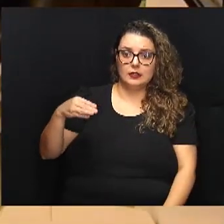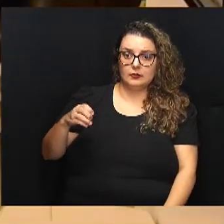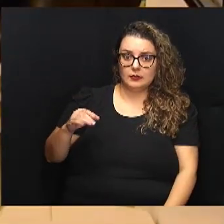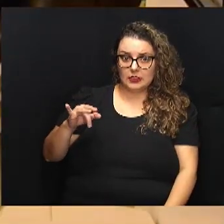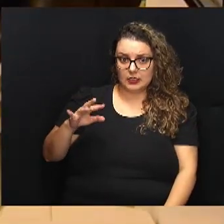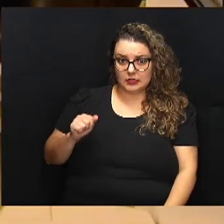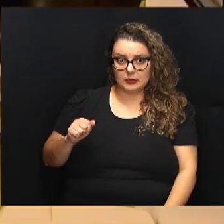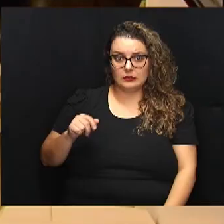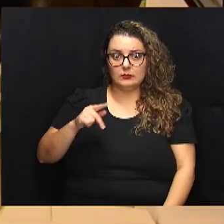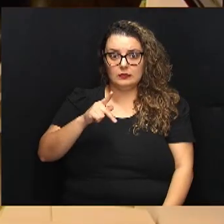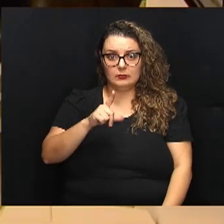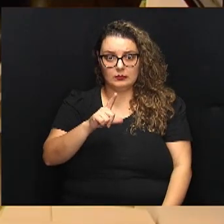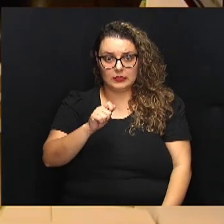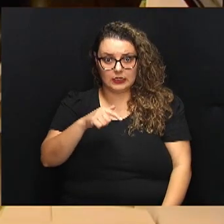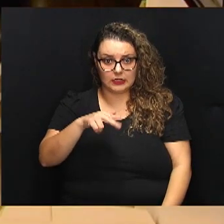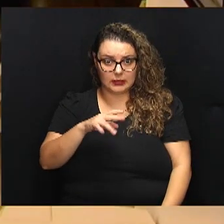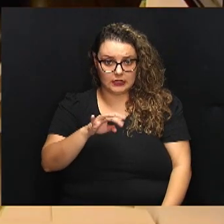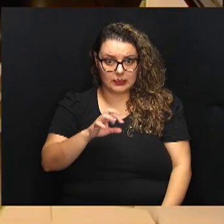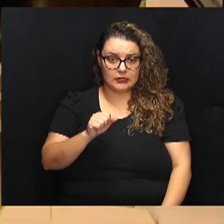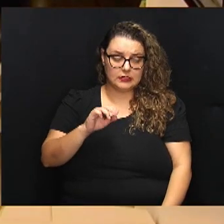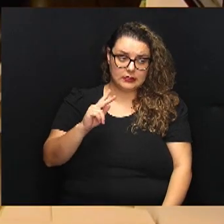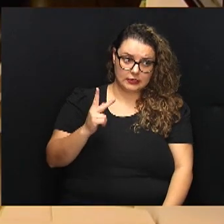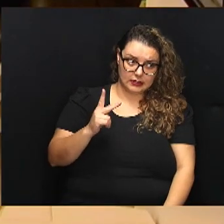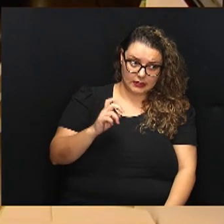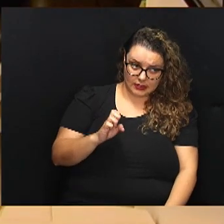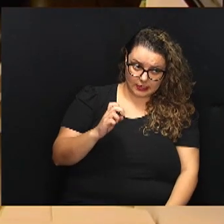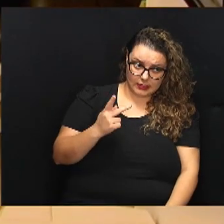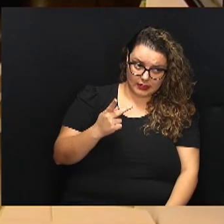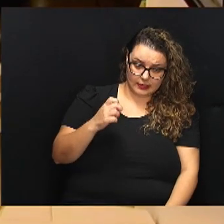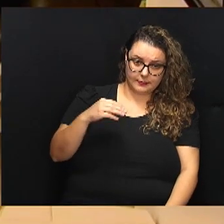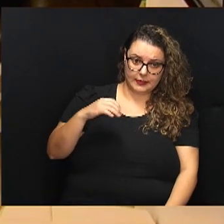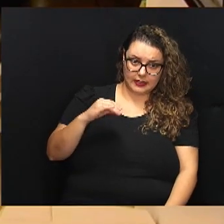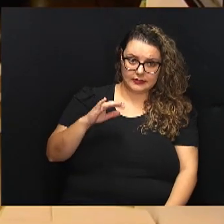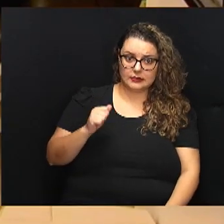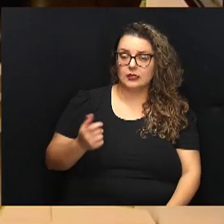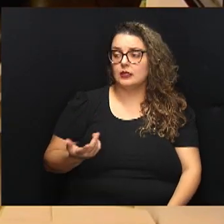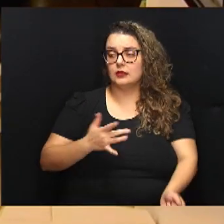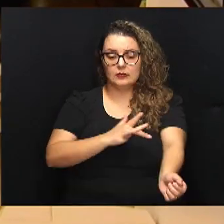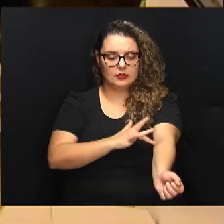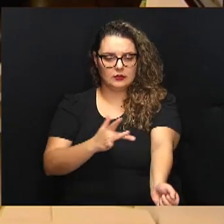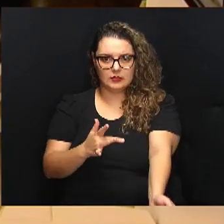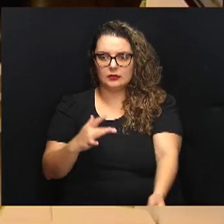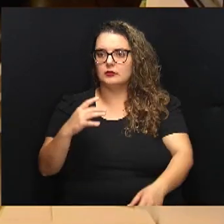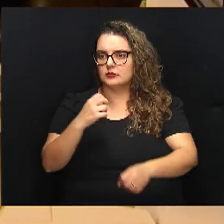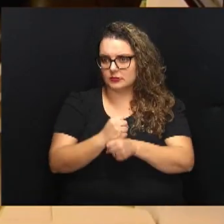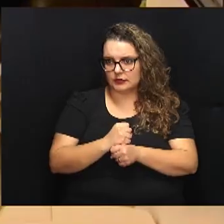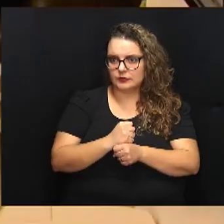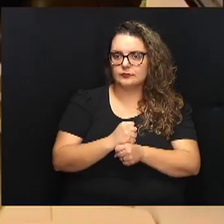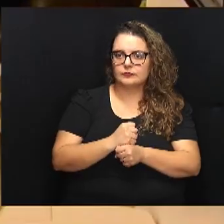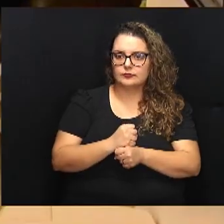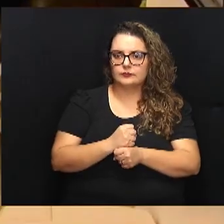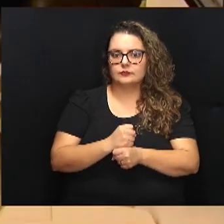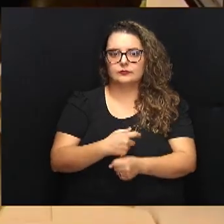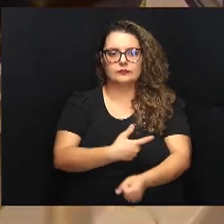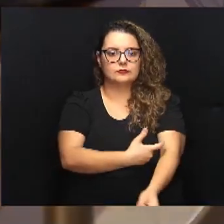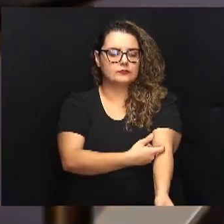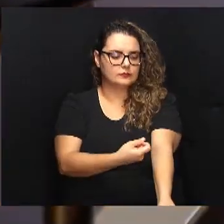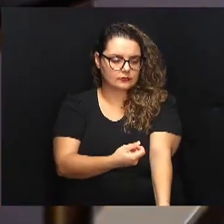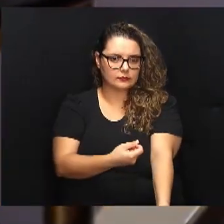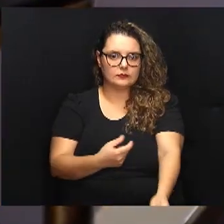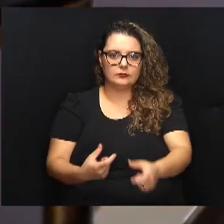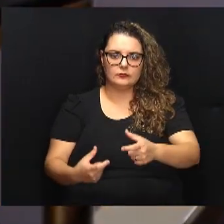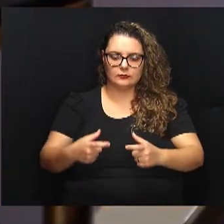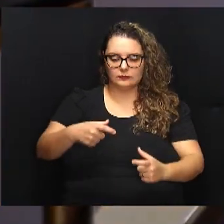e o plasma? Sim. Então, o que acontece? Esse doador doou o sangue. O sangue foi total. Basicamente, a gente funciona uma veia e a gente coleta numa